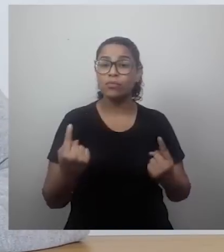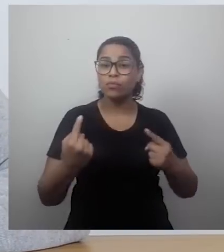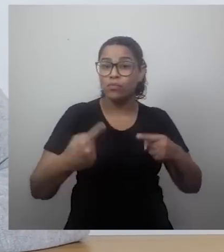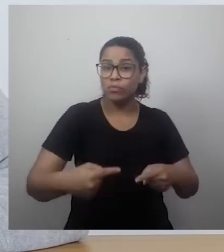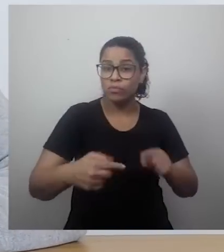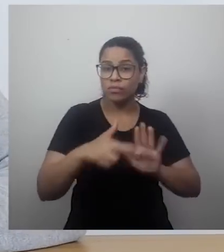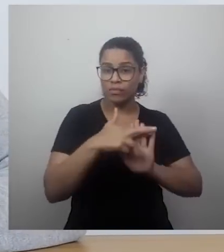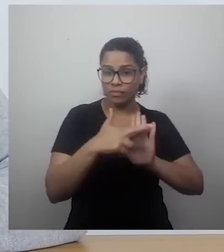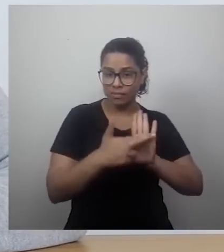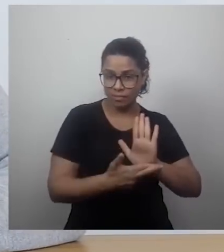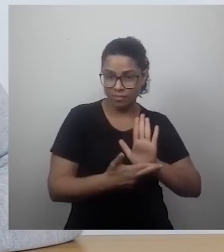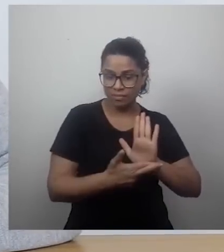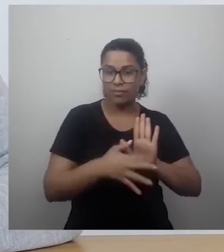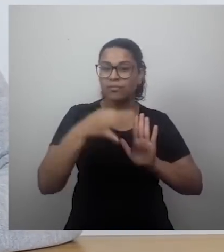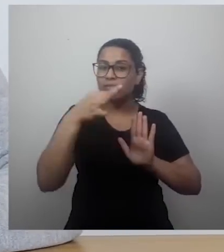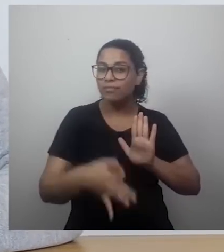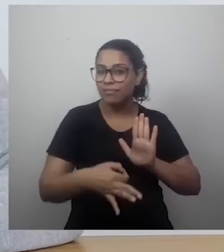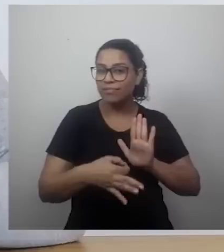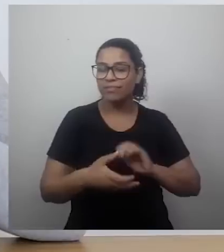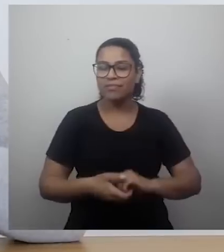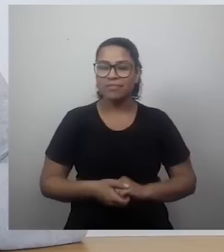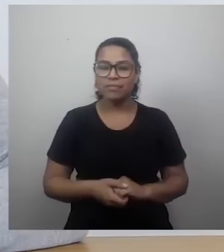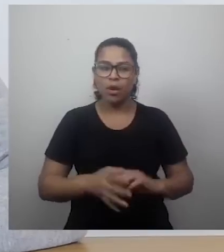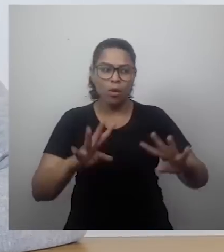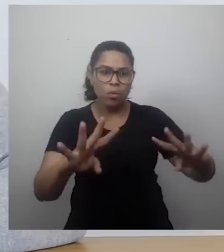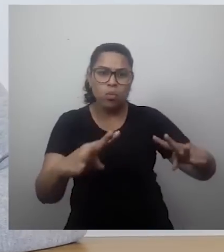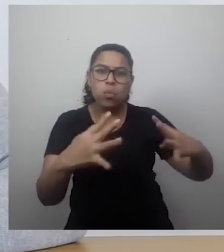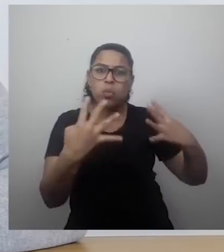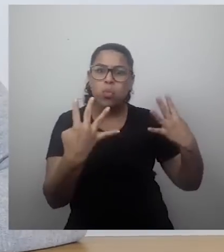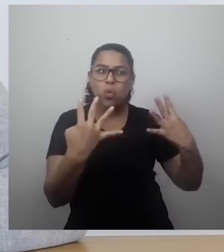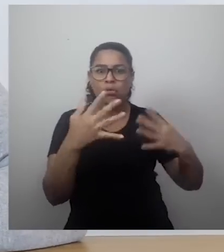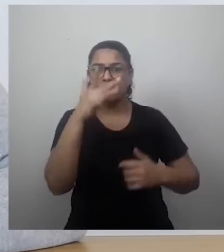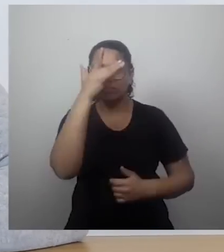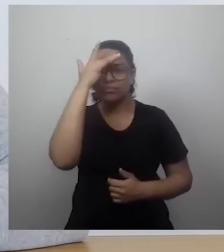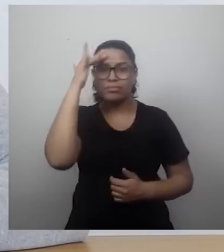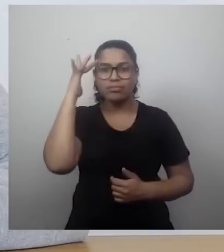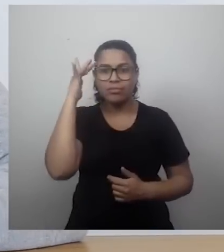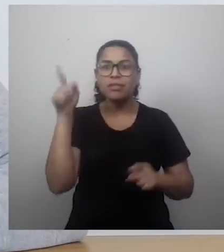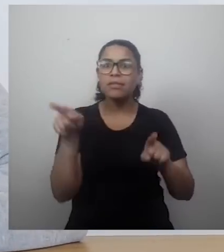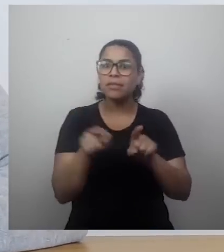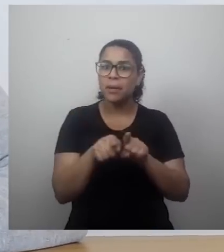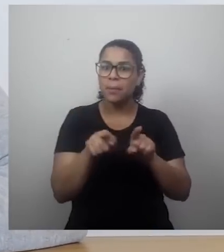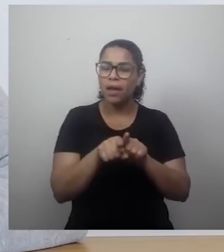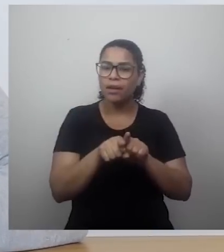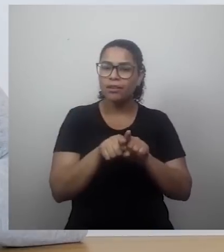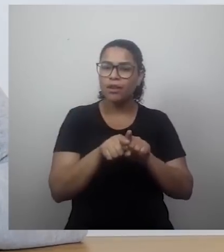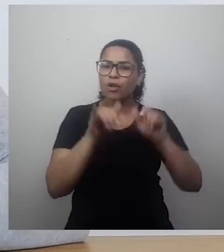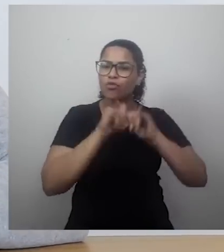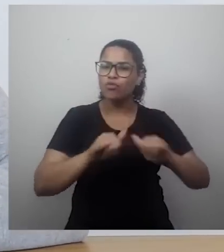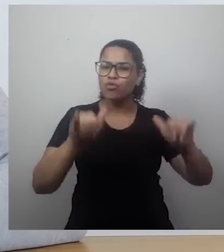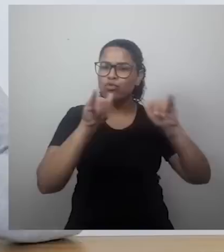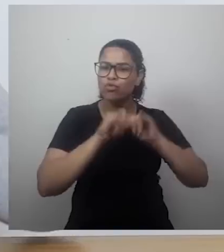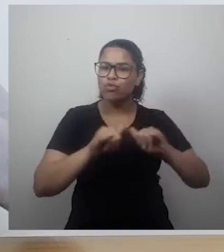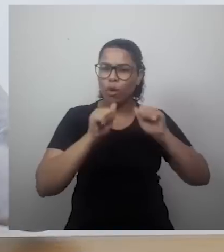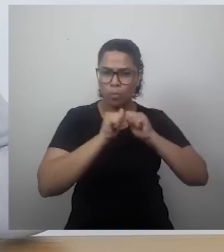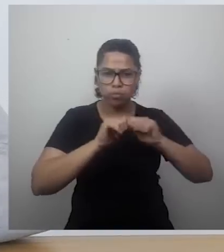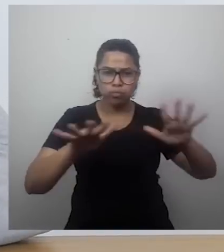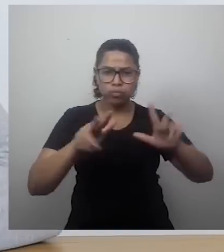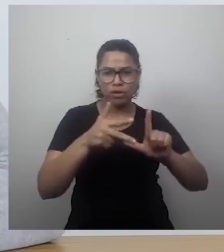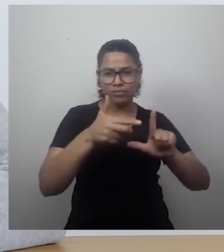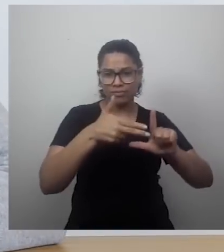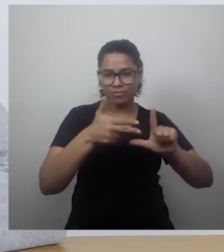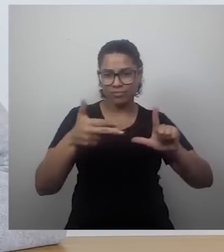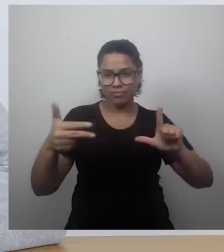regras bem definidas, visando atrair o público em geral e contando com o apoio das mídias para a